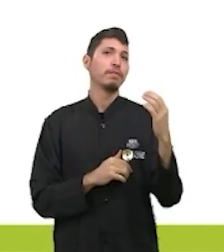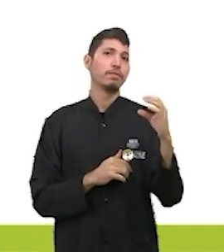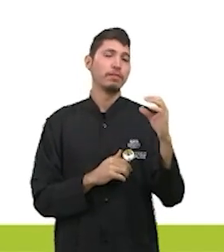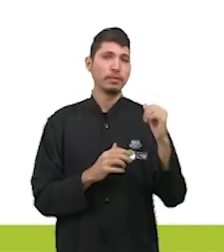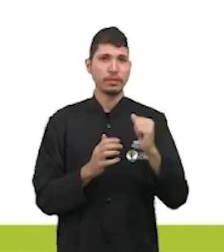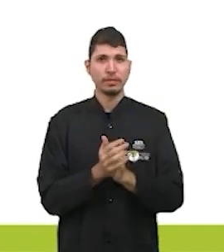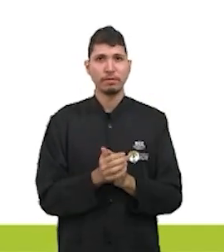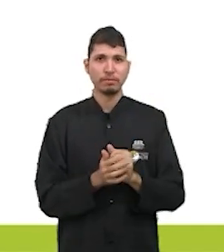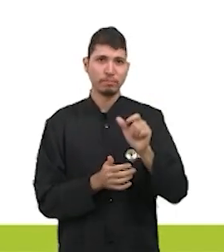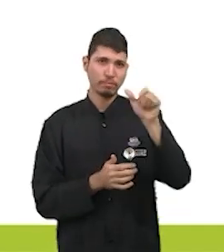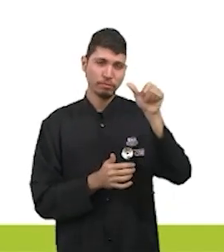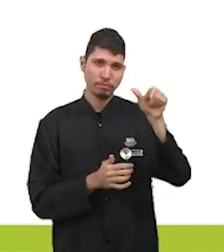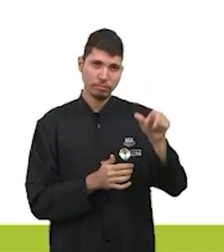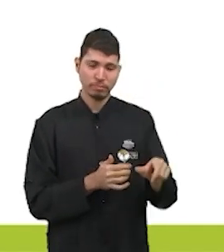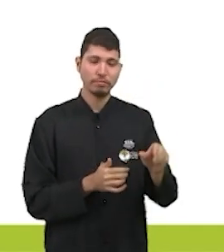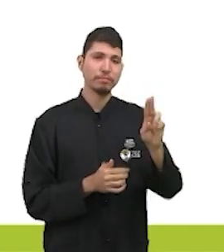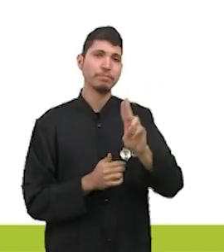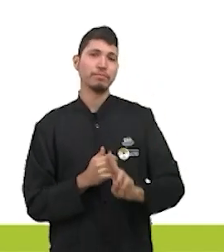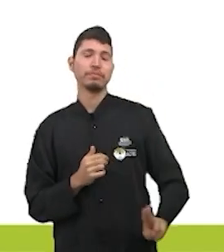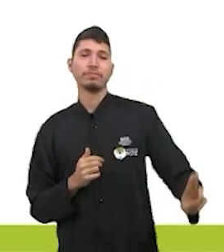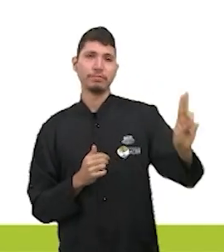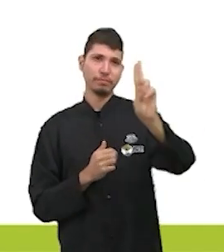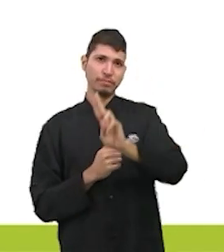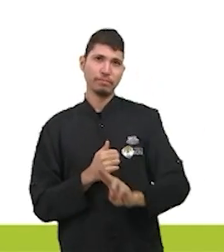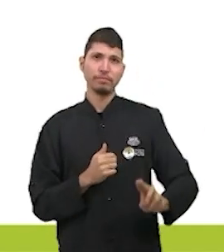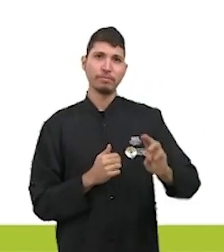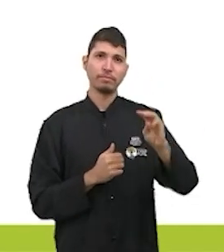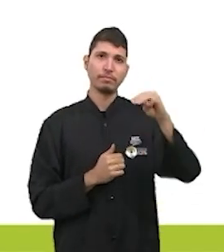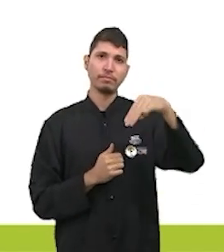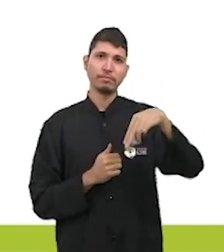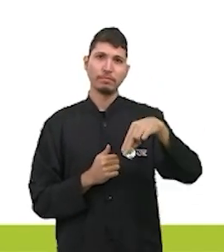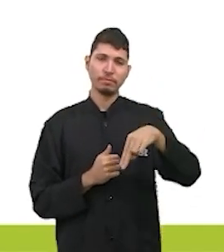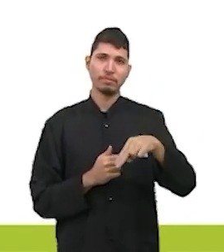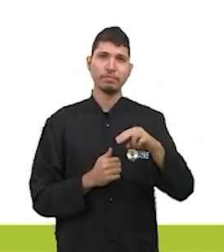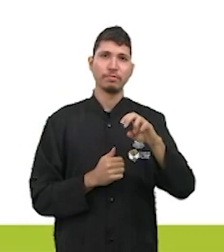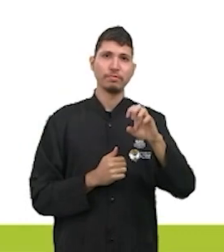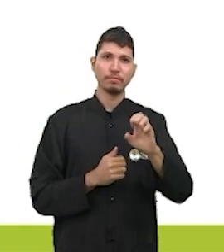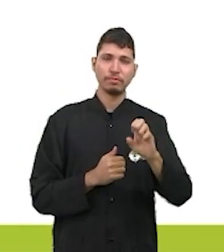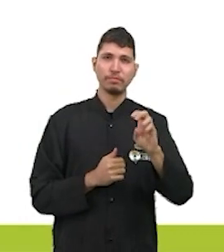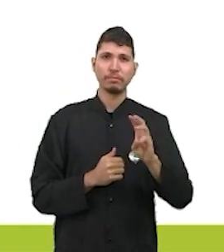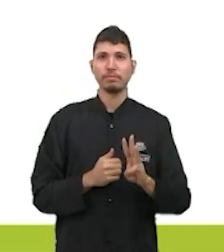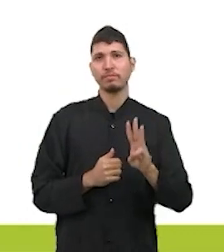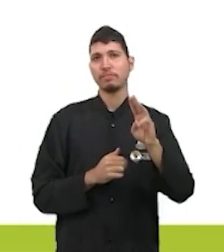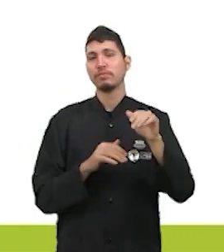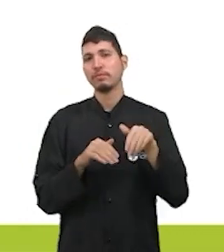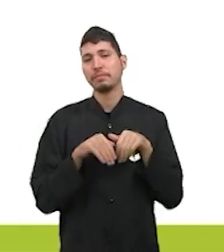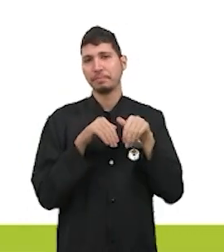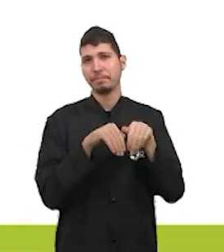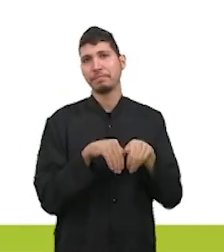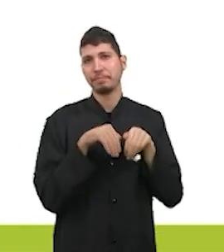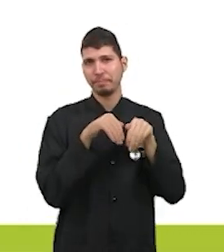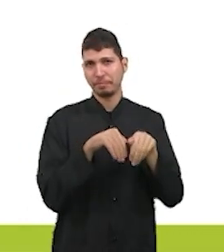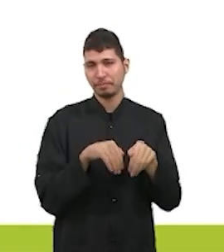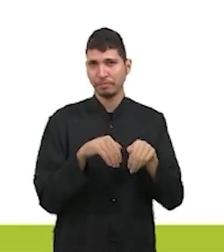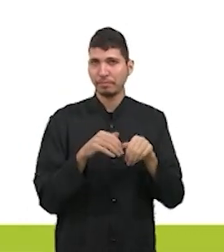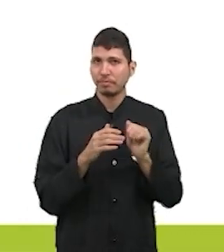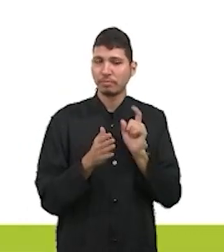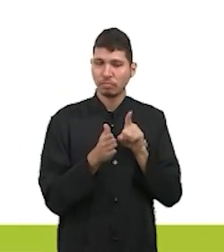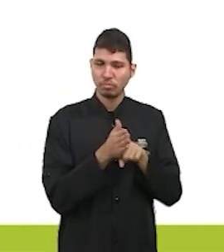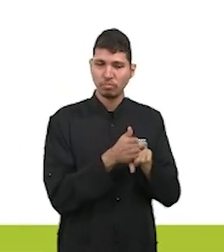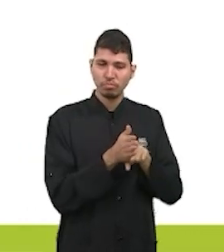New South Wales, né? Em inglês aí, na Austrália, demonstraram